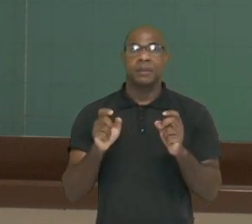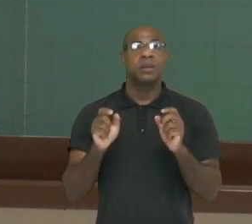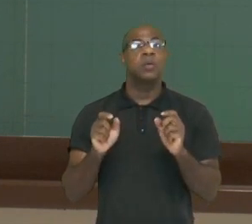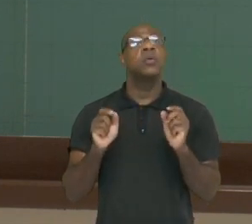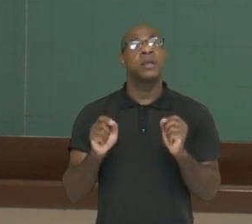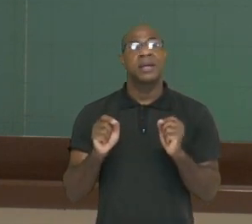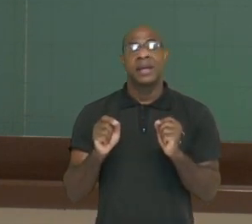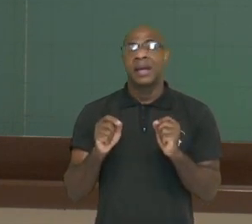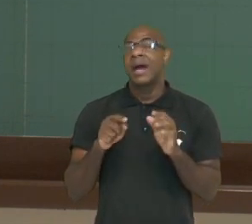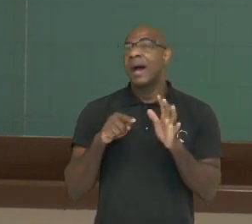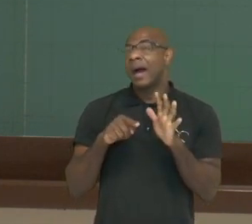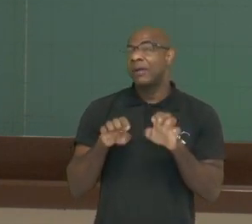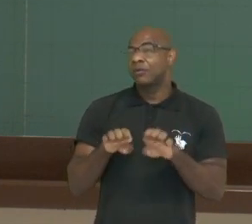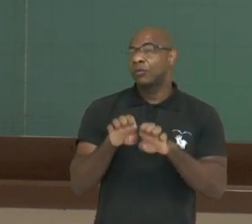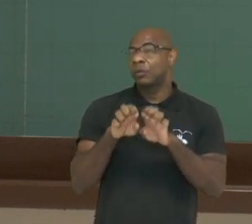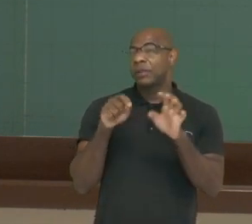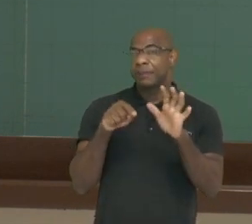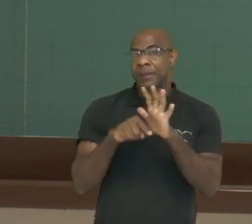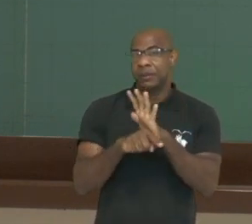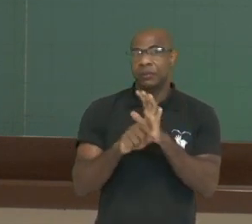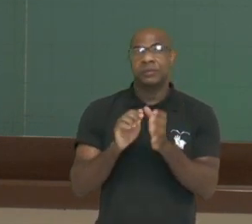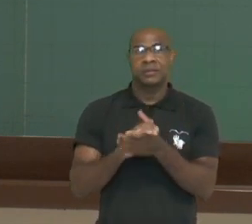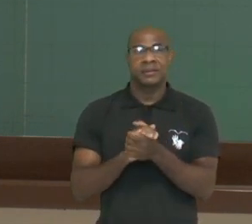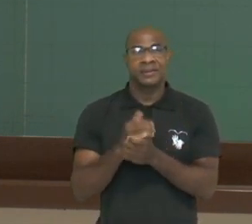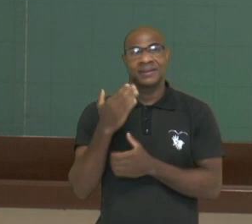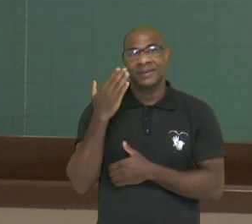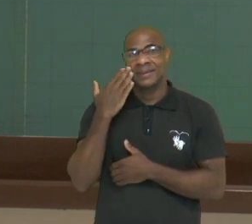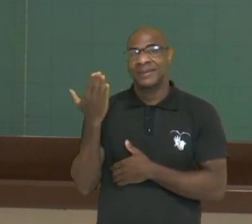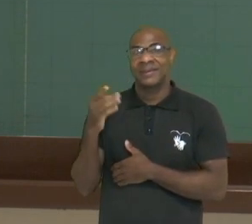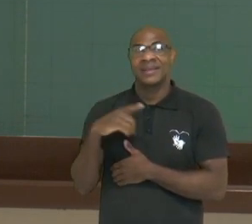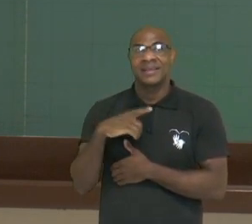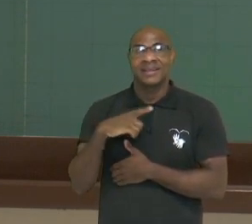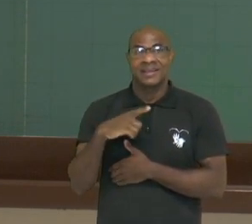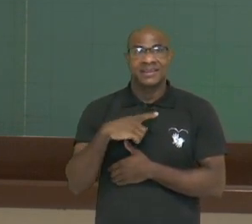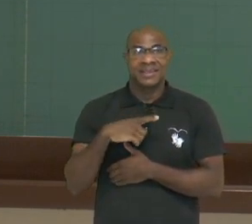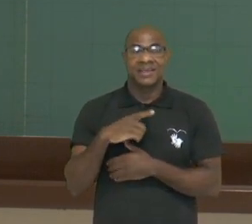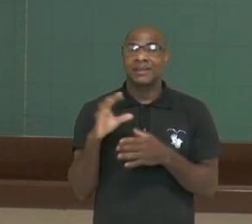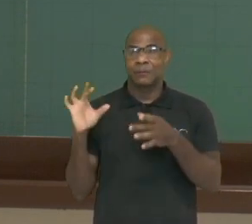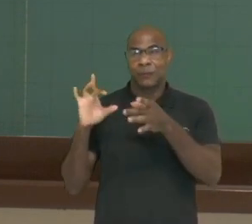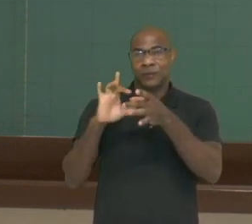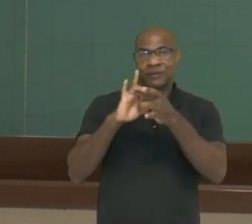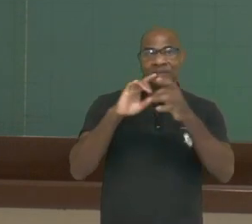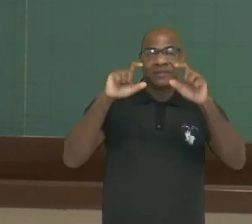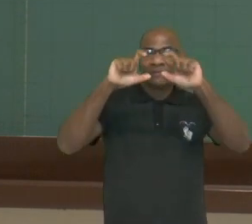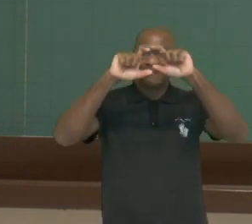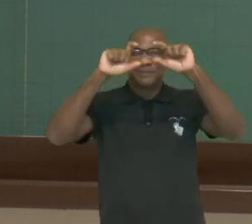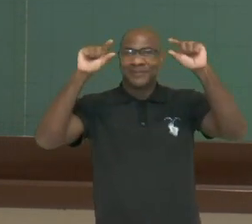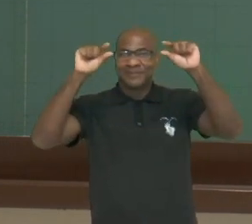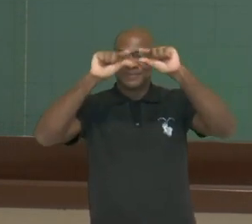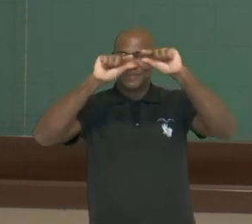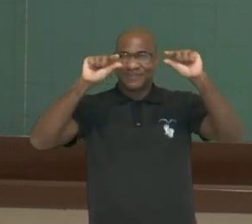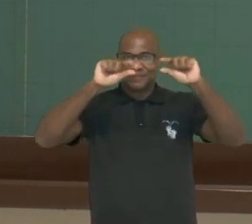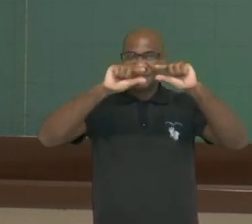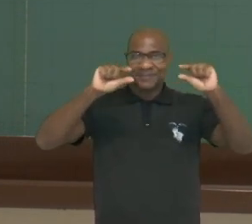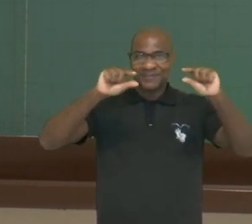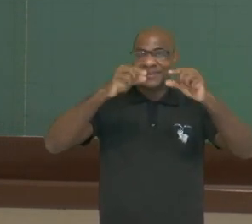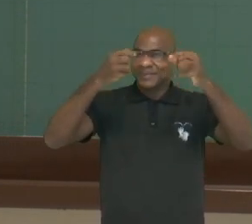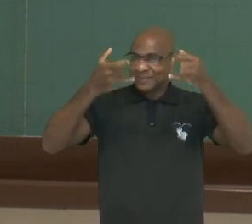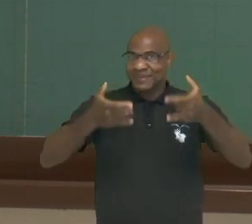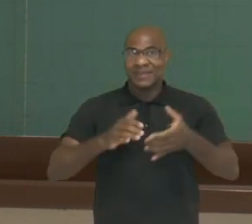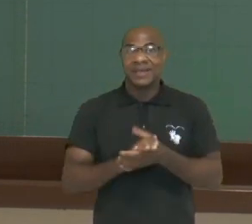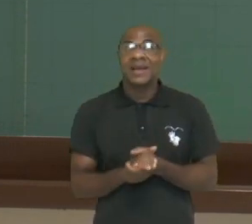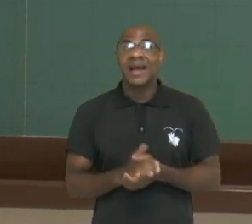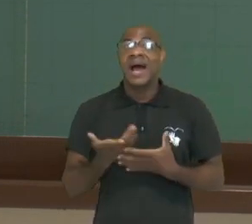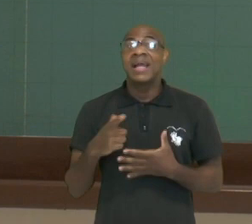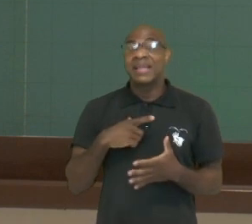da pergunta. Então, quem foi espertinho percebeu que existe uma contextualização, então, que fala da graduação, mas